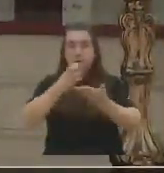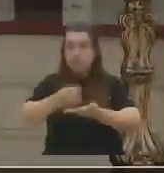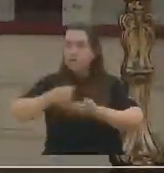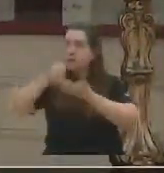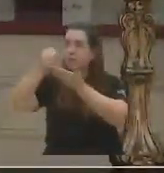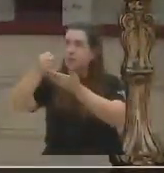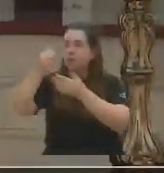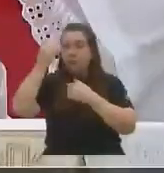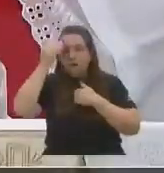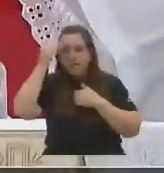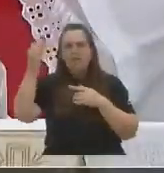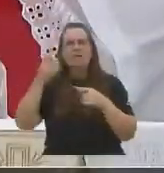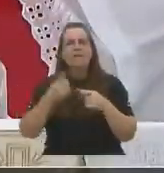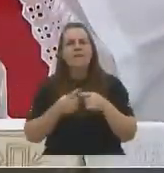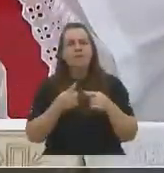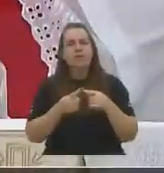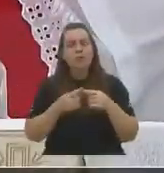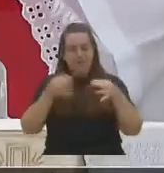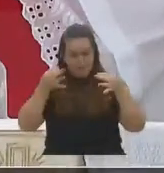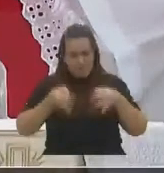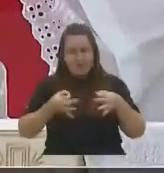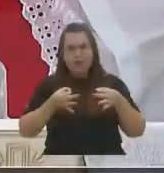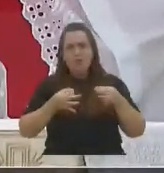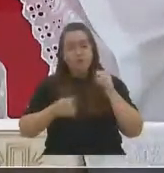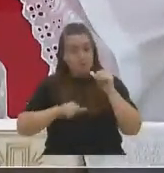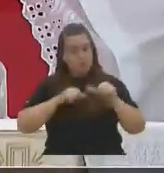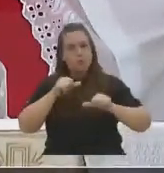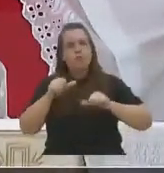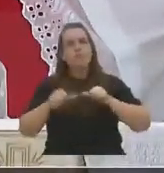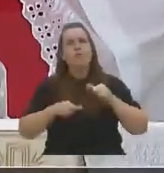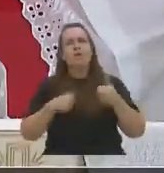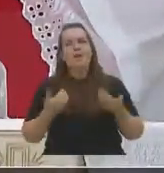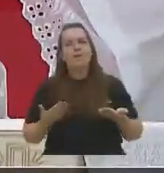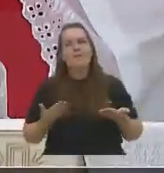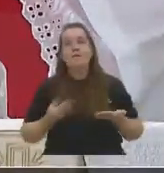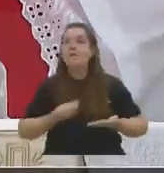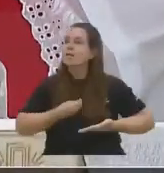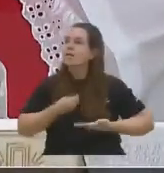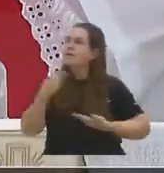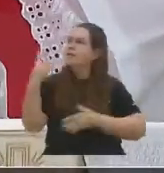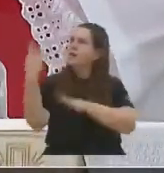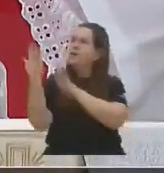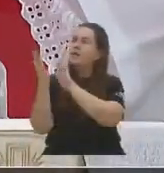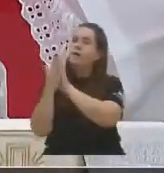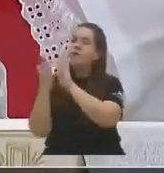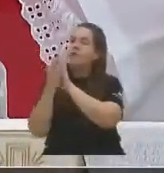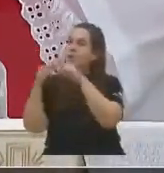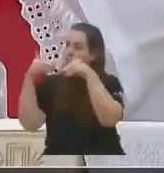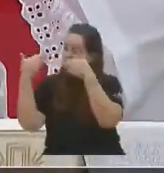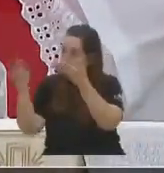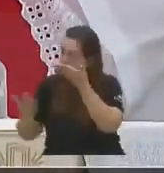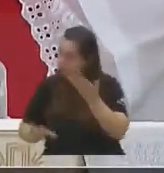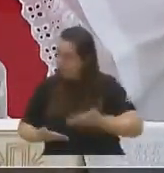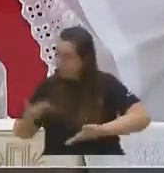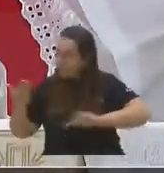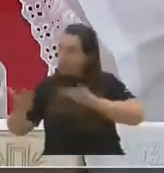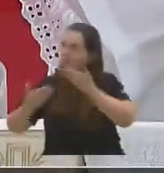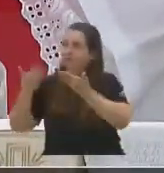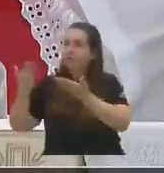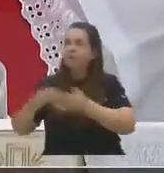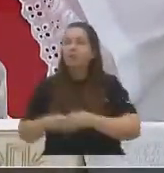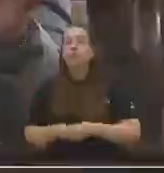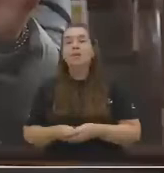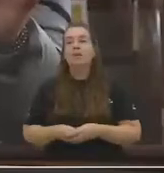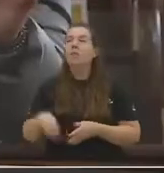da salvação, e vos agradecemos porque nos tornastes dignos de estar aqui na vossa presença e vos